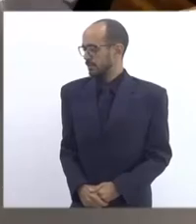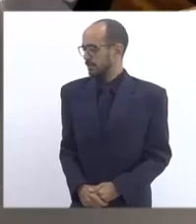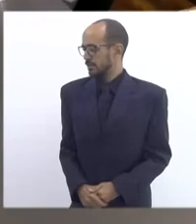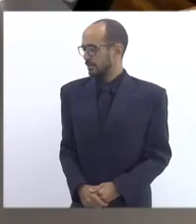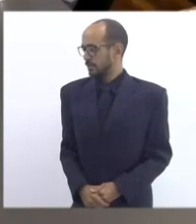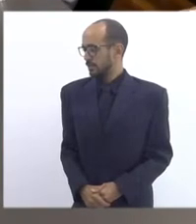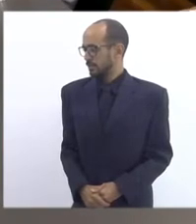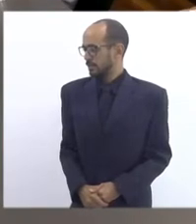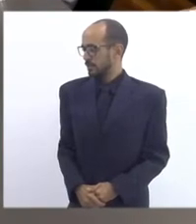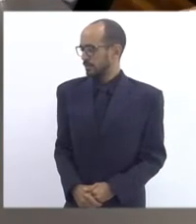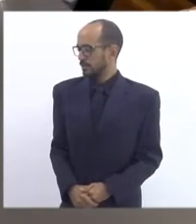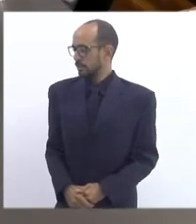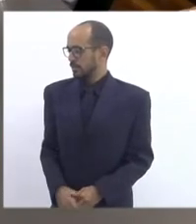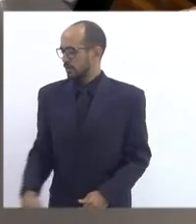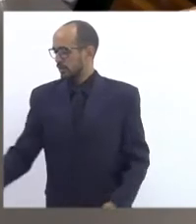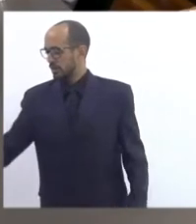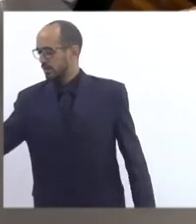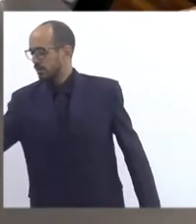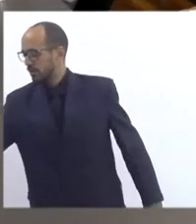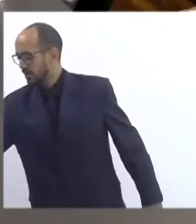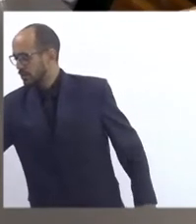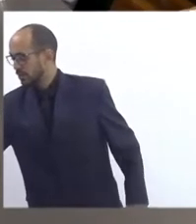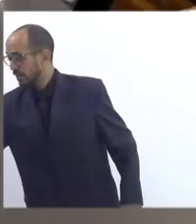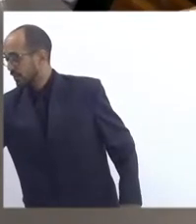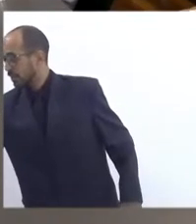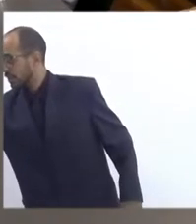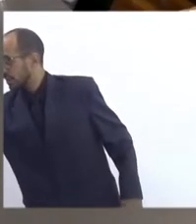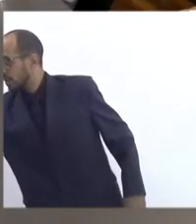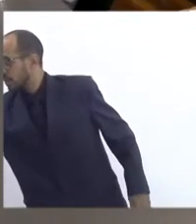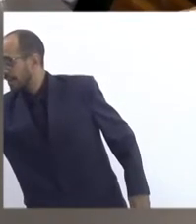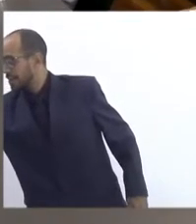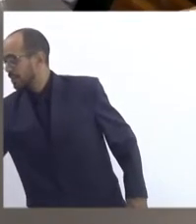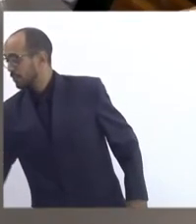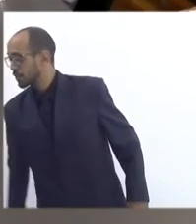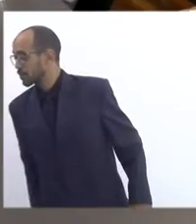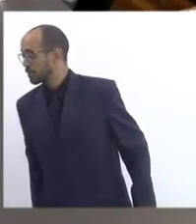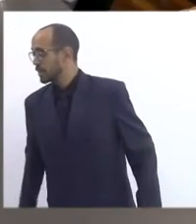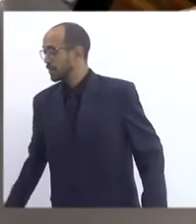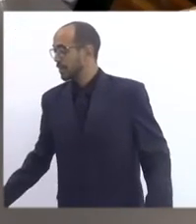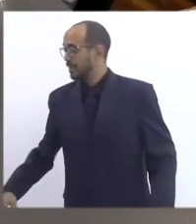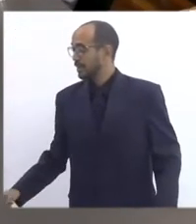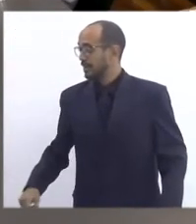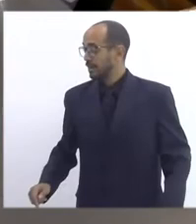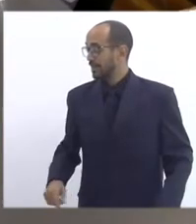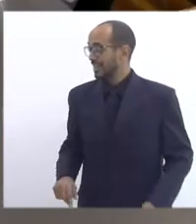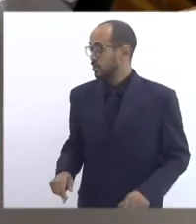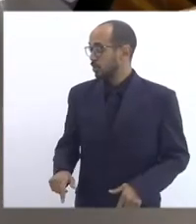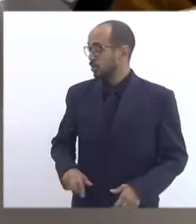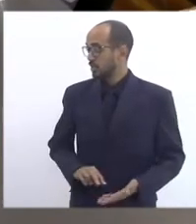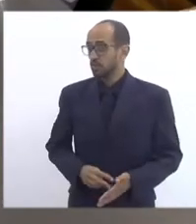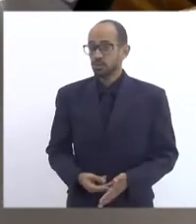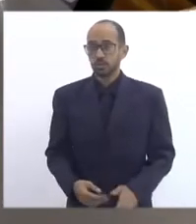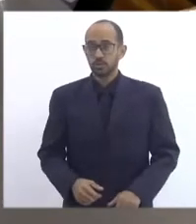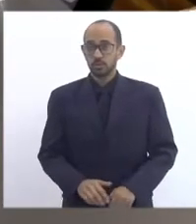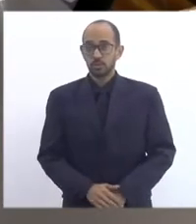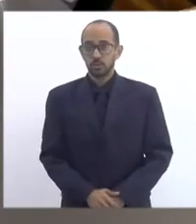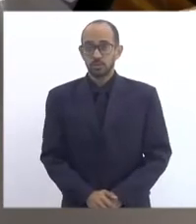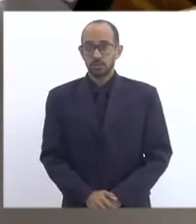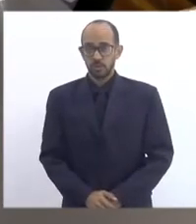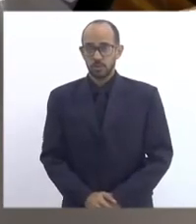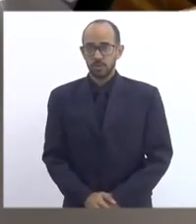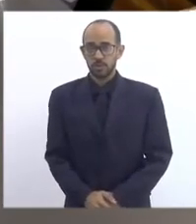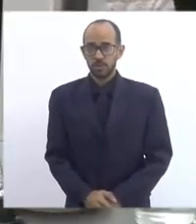nos termos do artigo 2º do ato da mesa diretora número 674/2022, combinado com o parágrafo 2º do